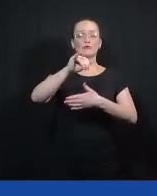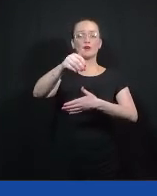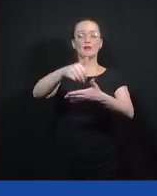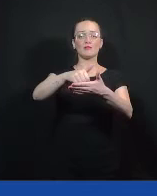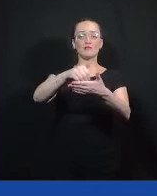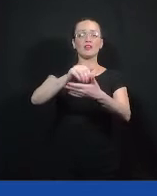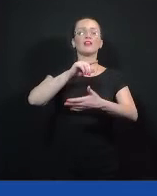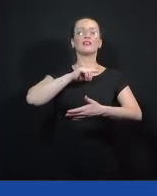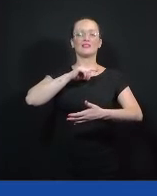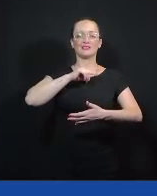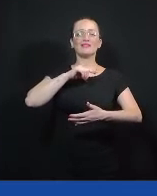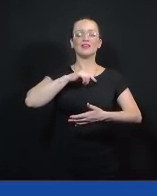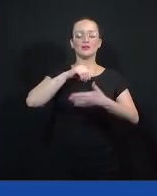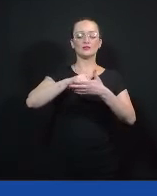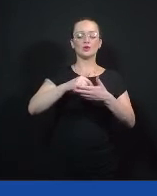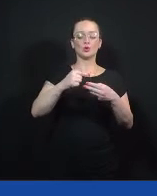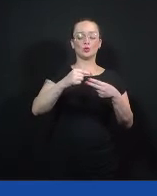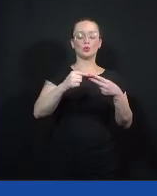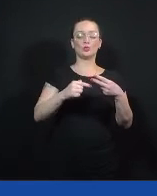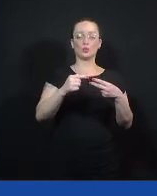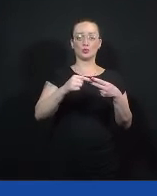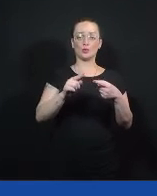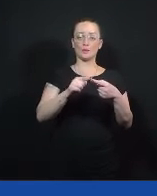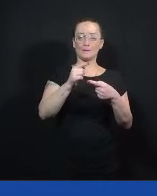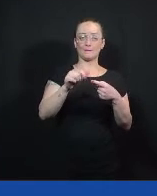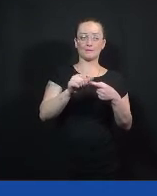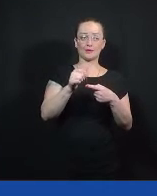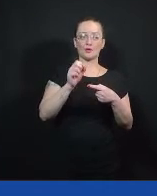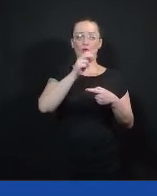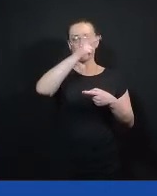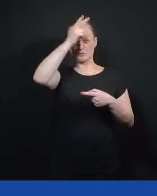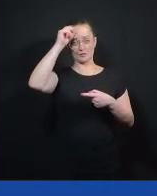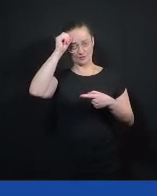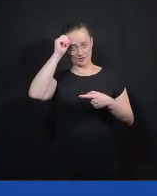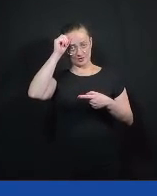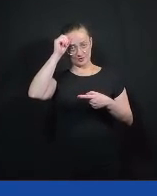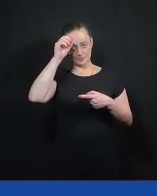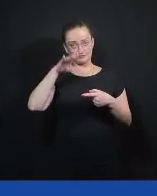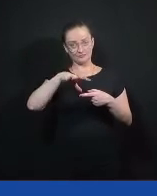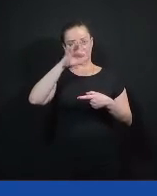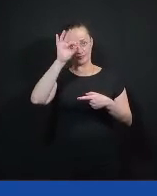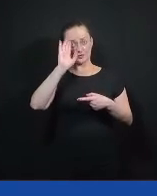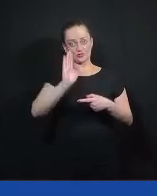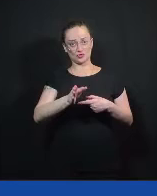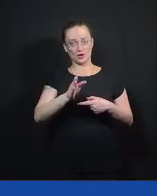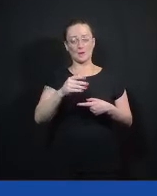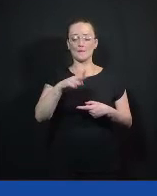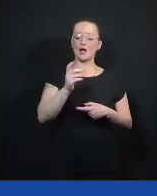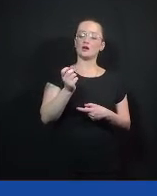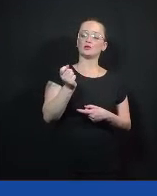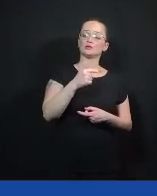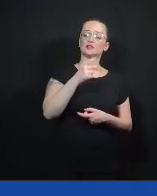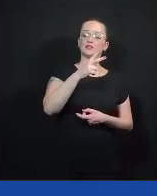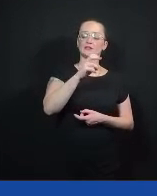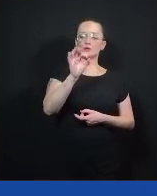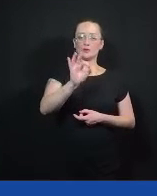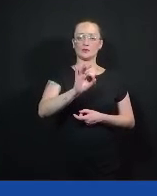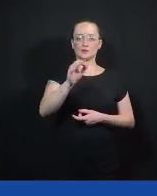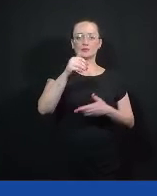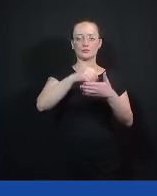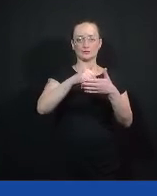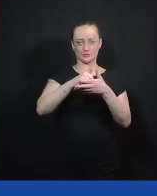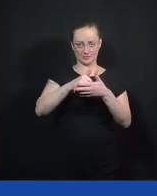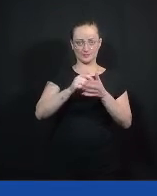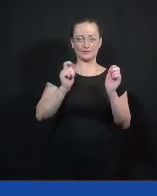têm eleição em dois turnos. Ou o prefeito ou a prefeita é eleito com mais de 50%